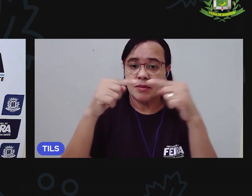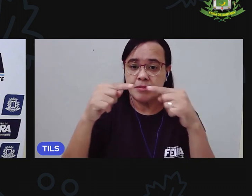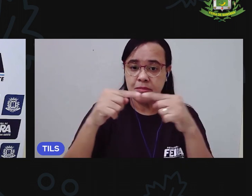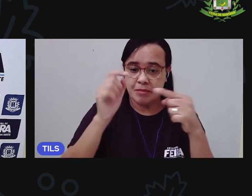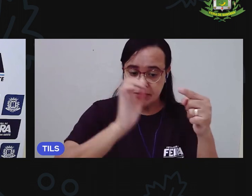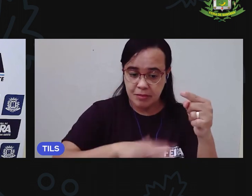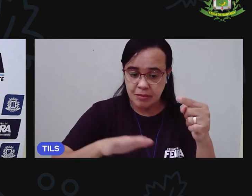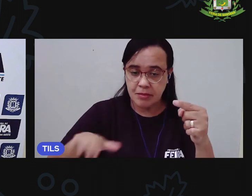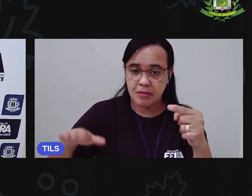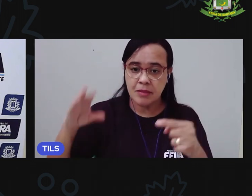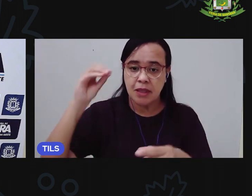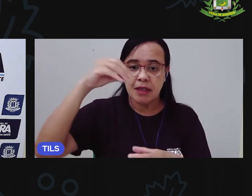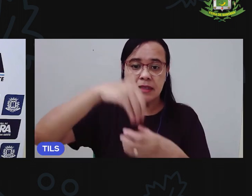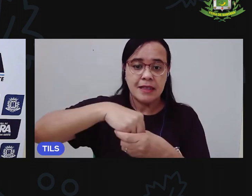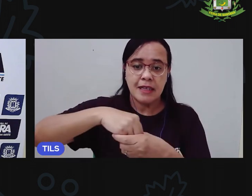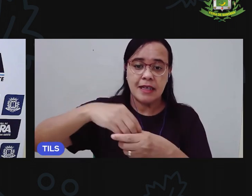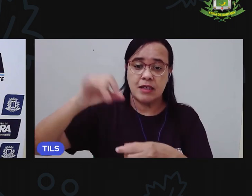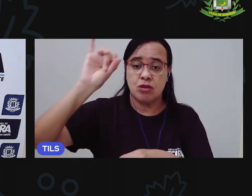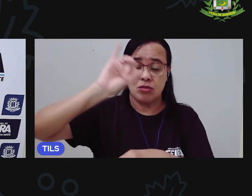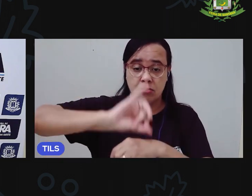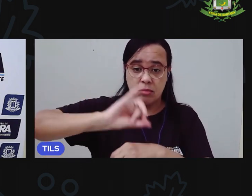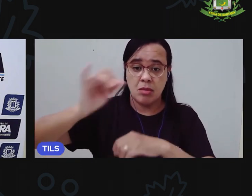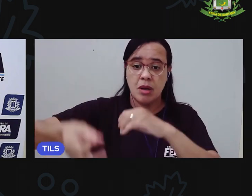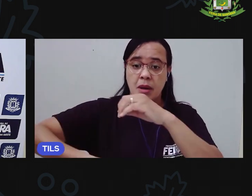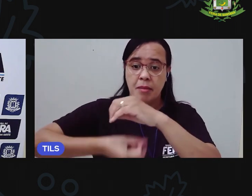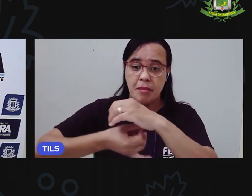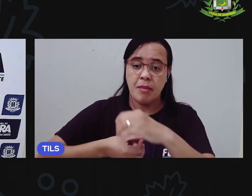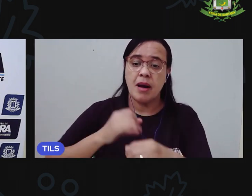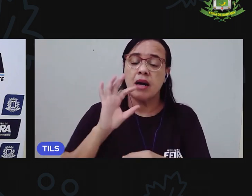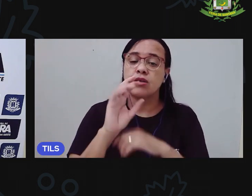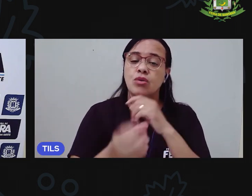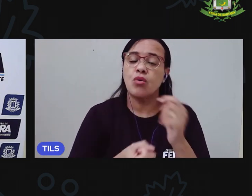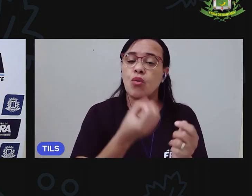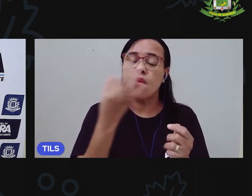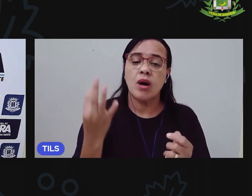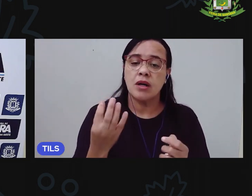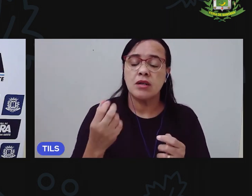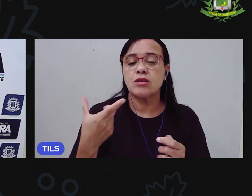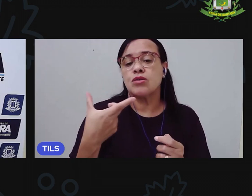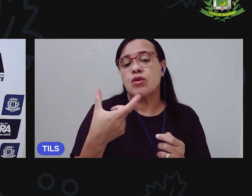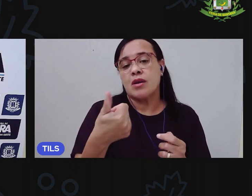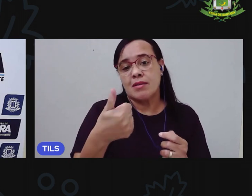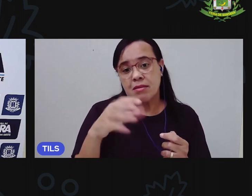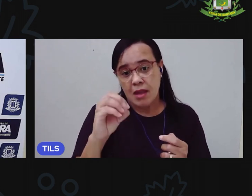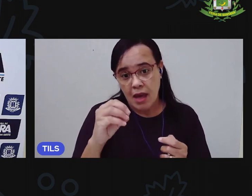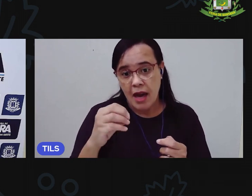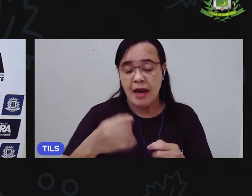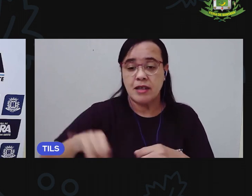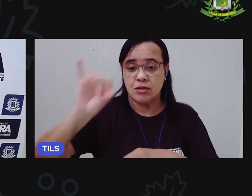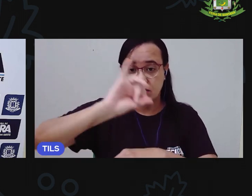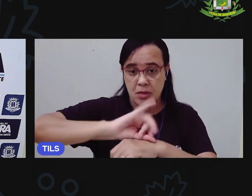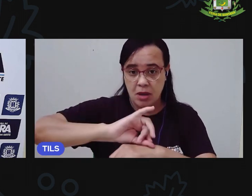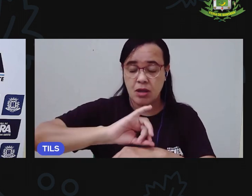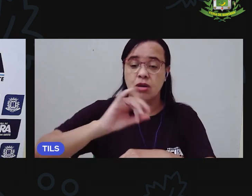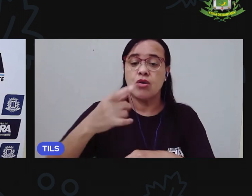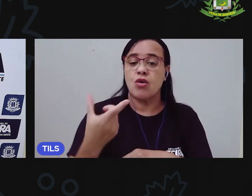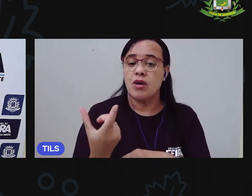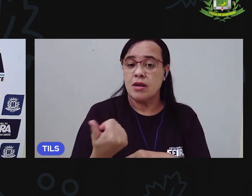20 dentes e que 10 estão na parte superior e 10 na parte